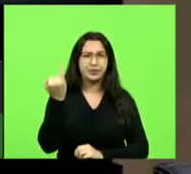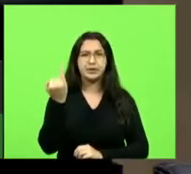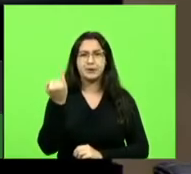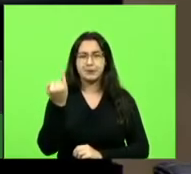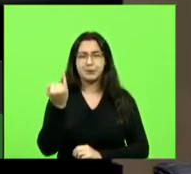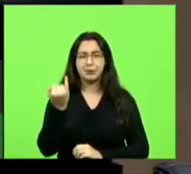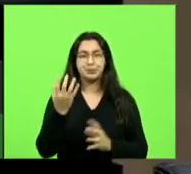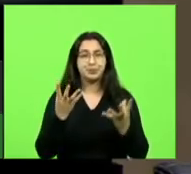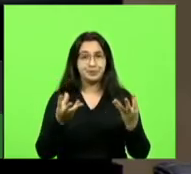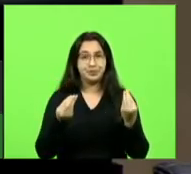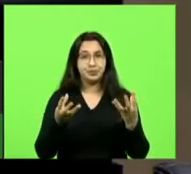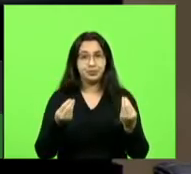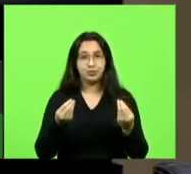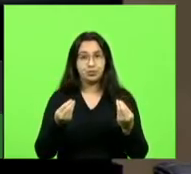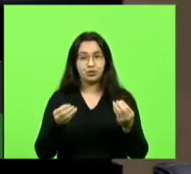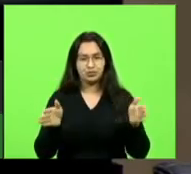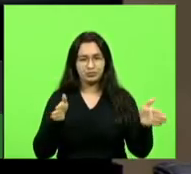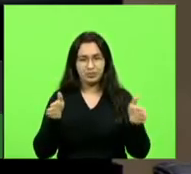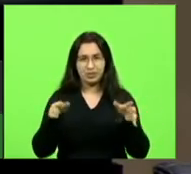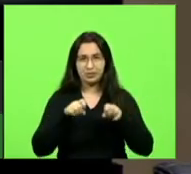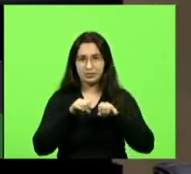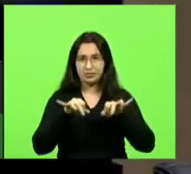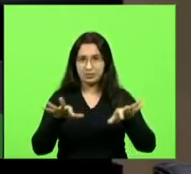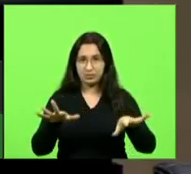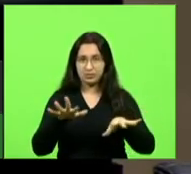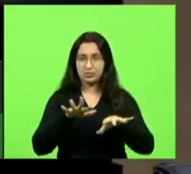Nessa pandemia, nós vimos muitas pessoas